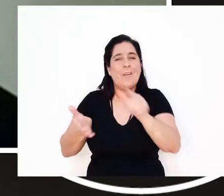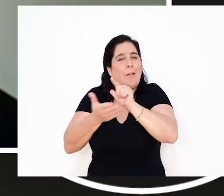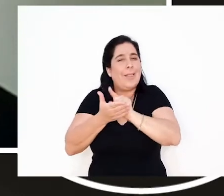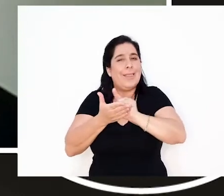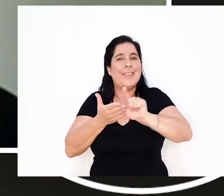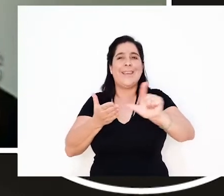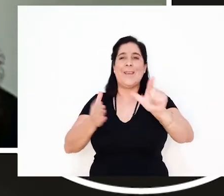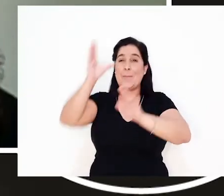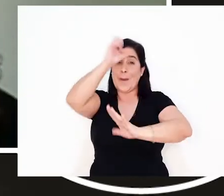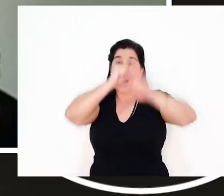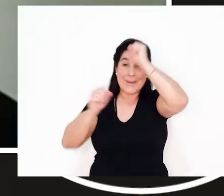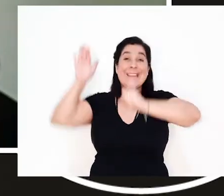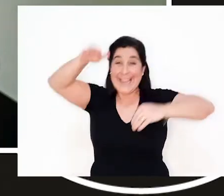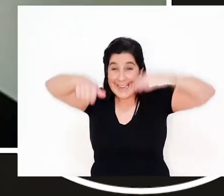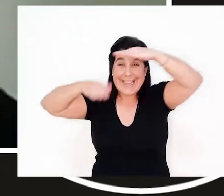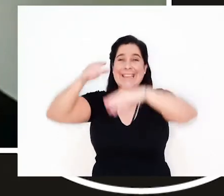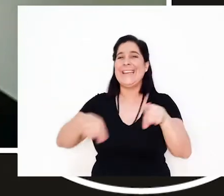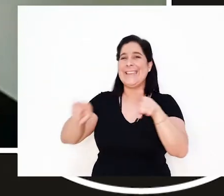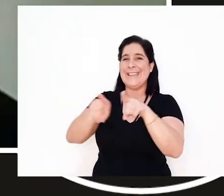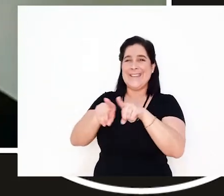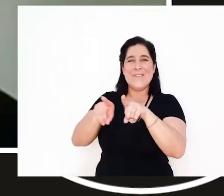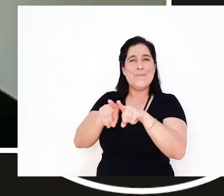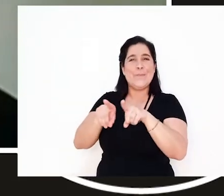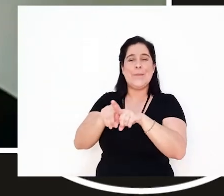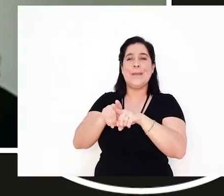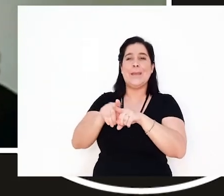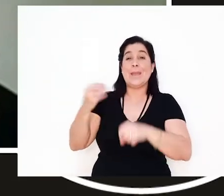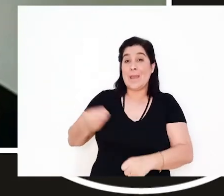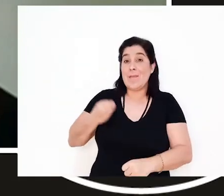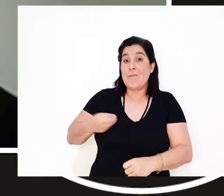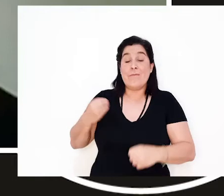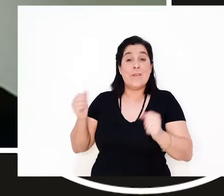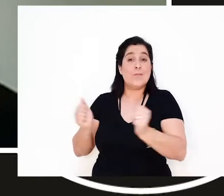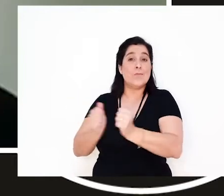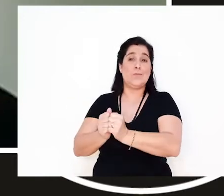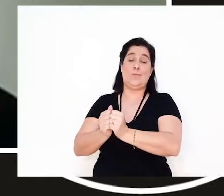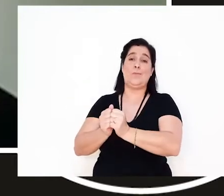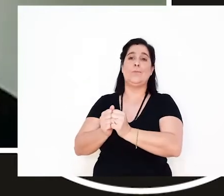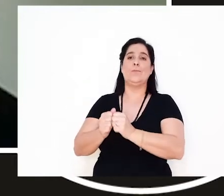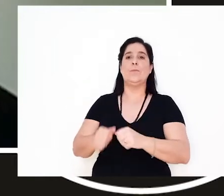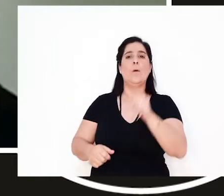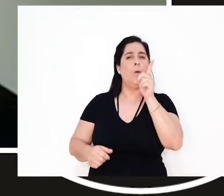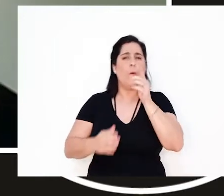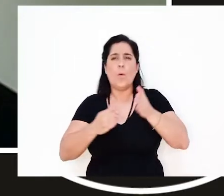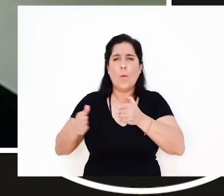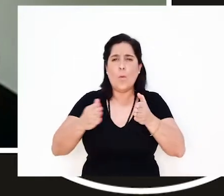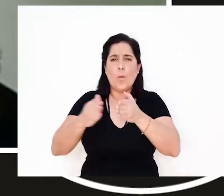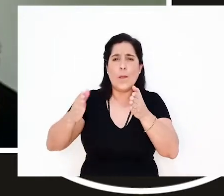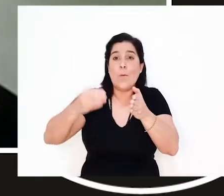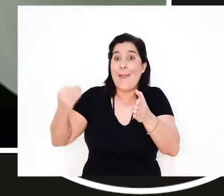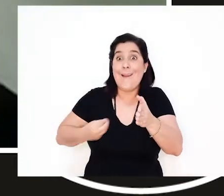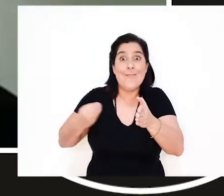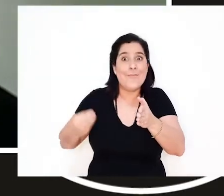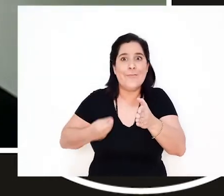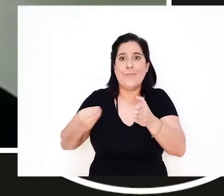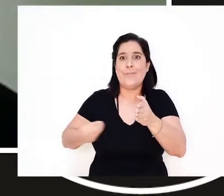de aprender e possam conviver com outras pessoas, né, nessa água, né? O rio dá essa vida não